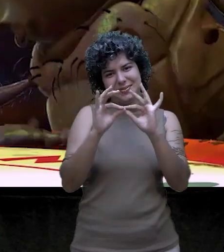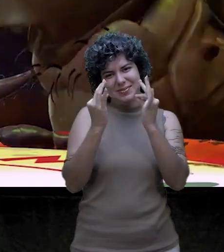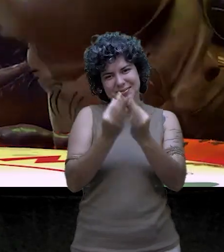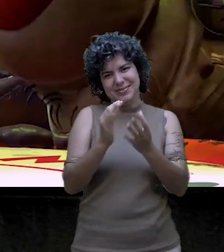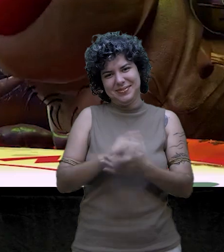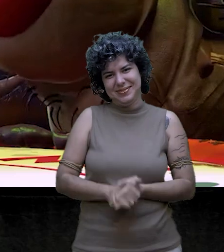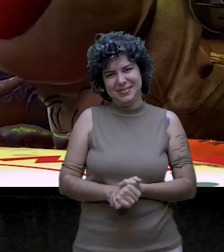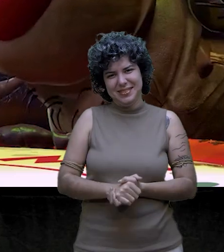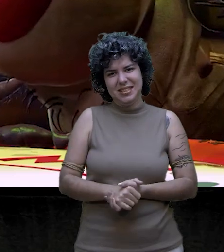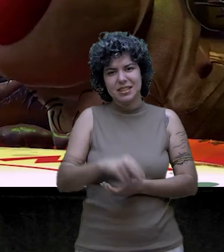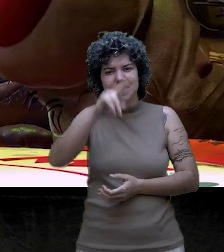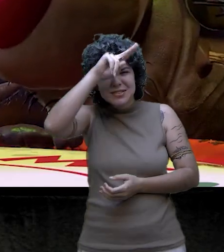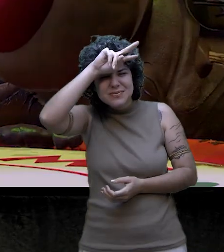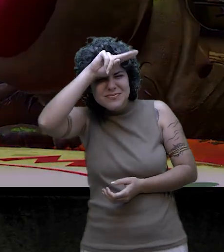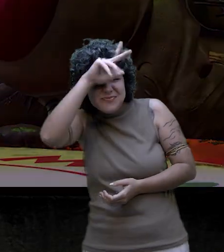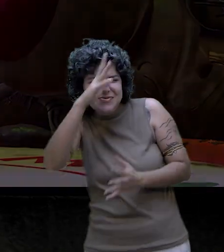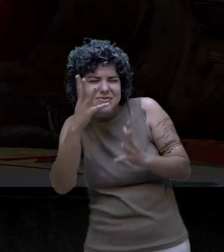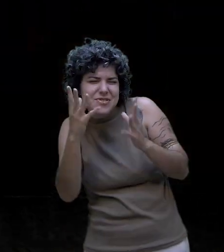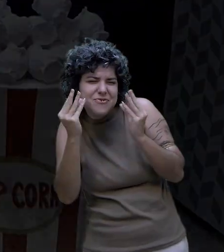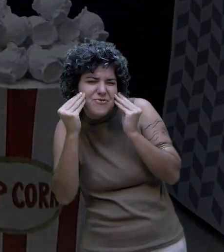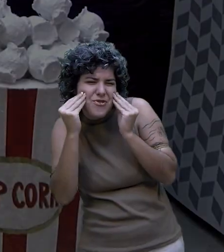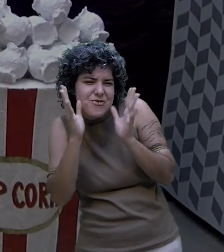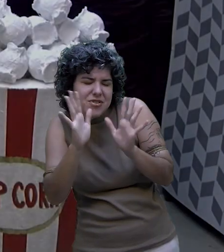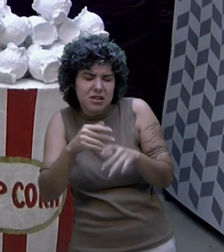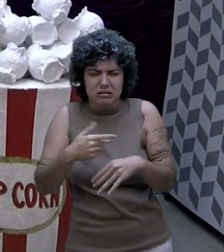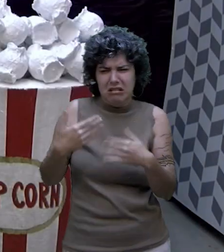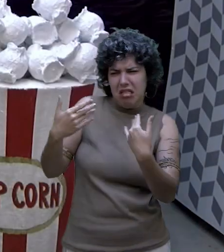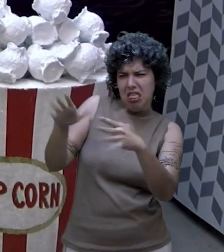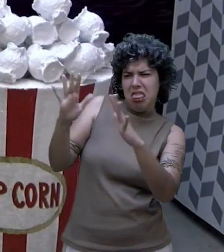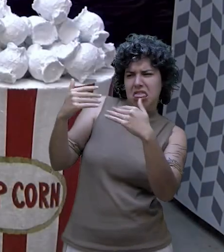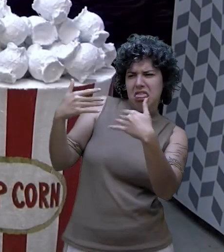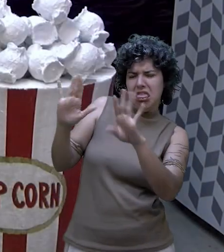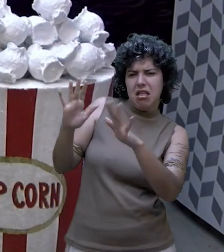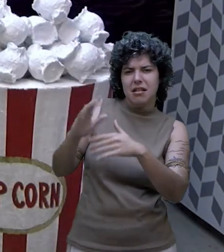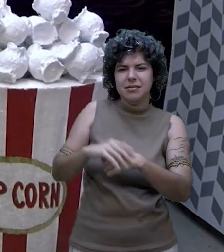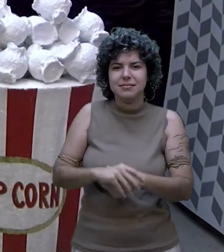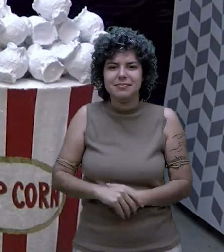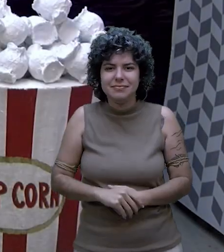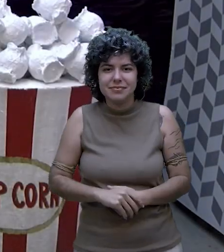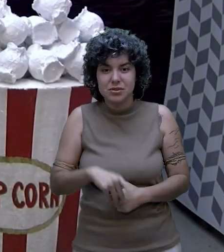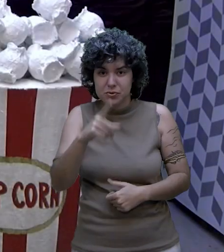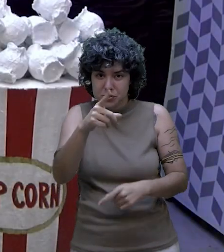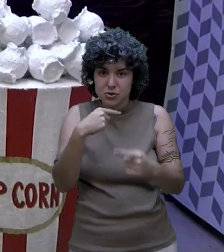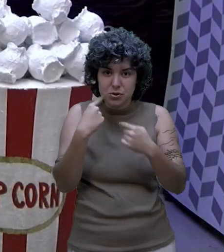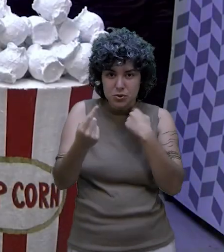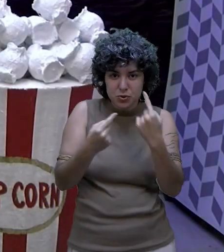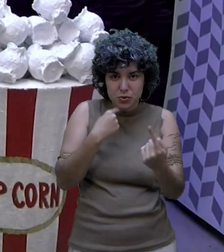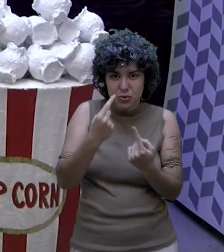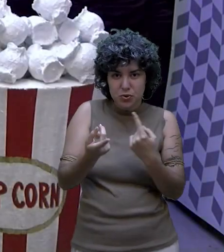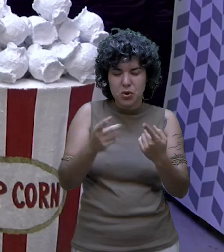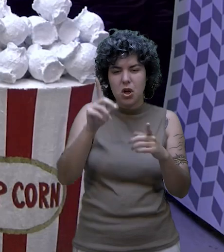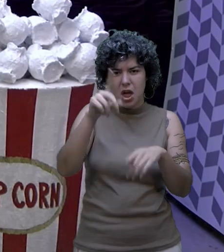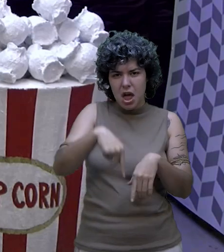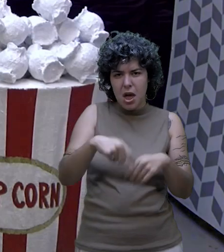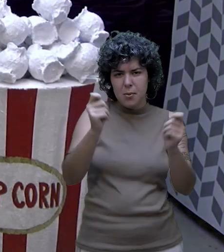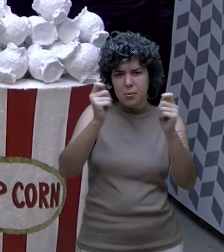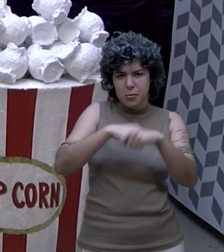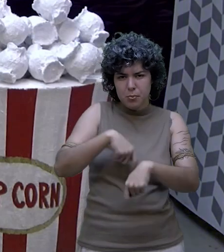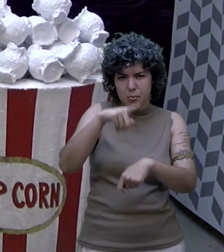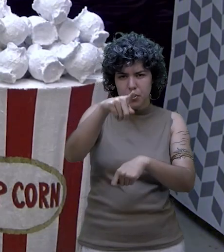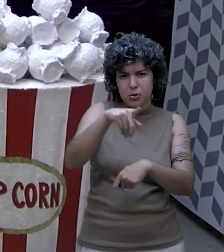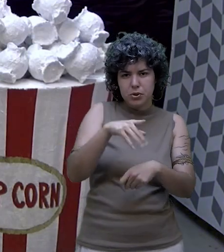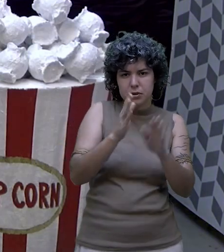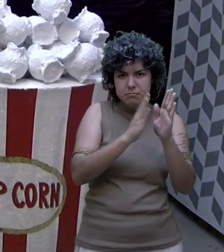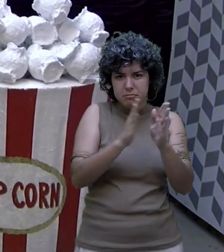Joaninha lindinha! Show mosca, desinfeta. Pra você que duvidou que seria possível fazer um episódio tão bom falando somente